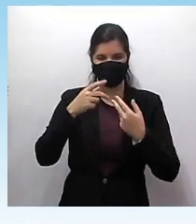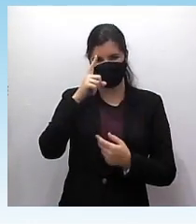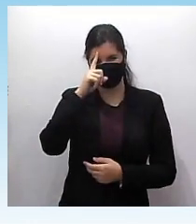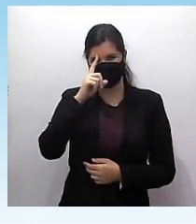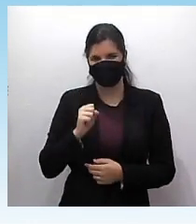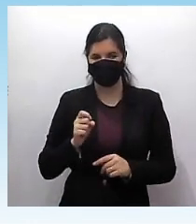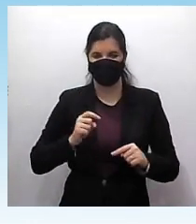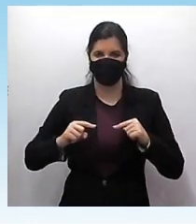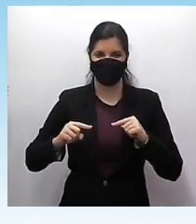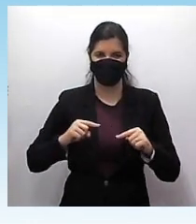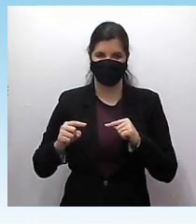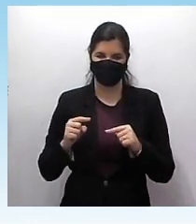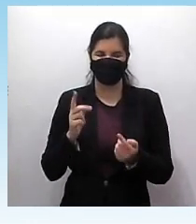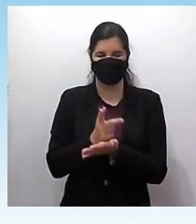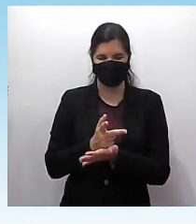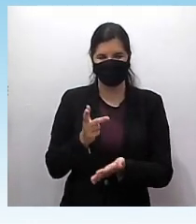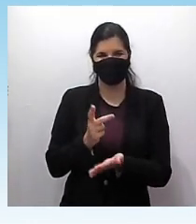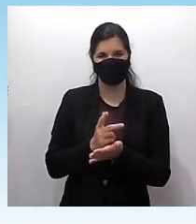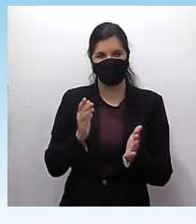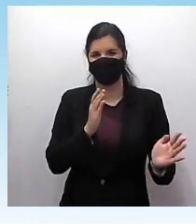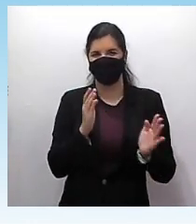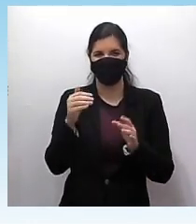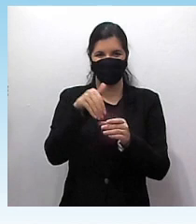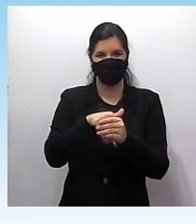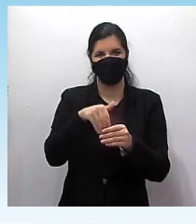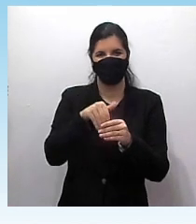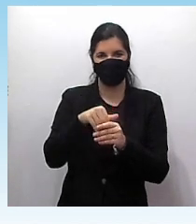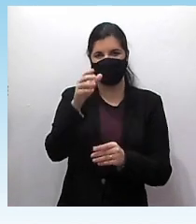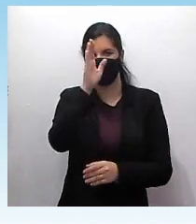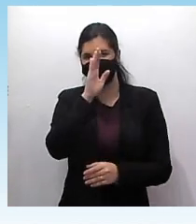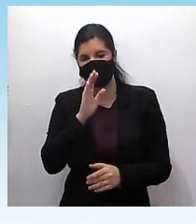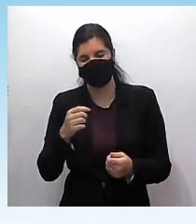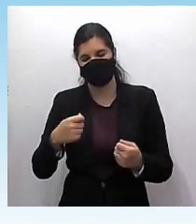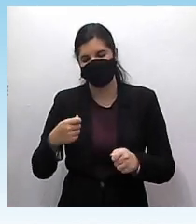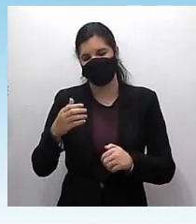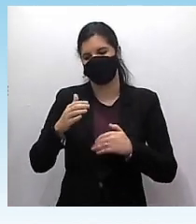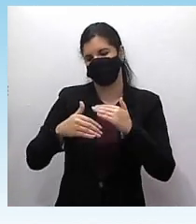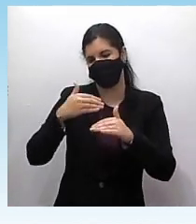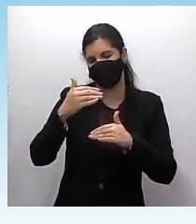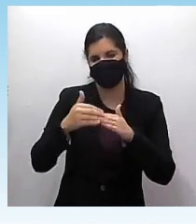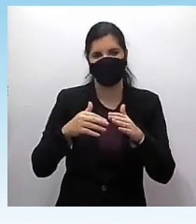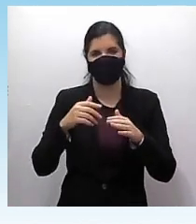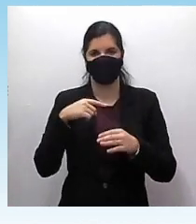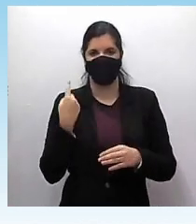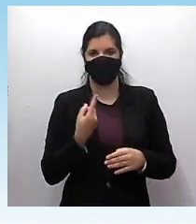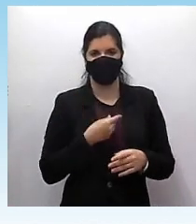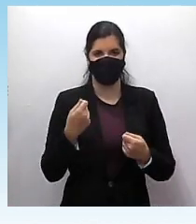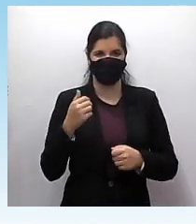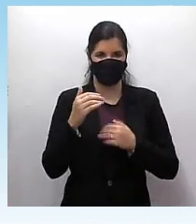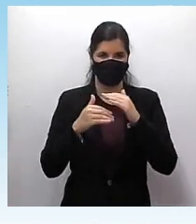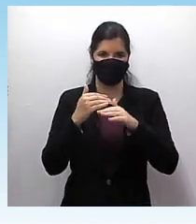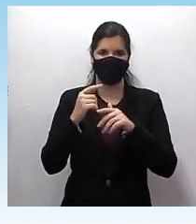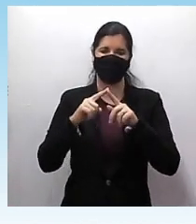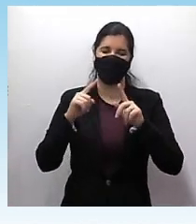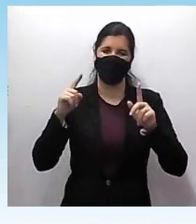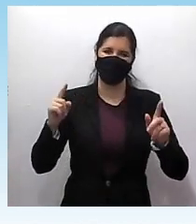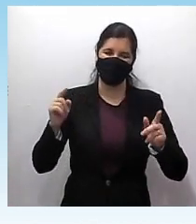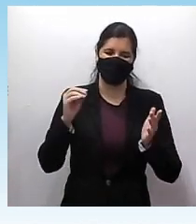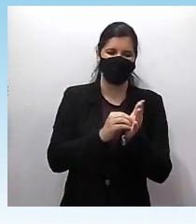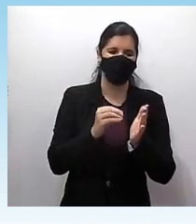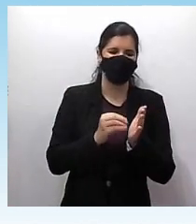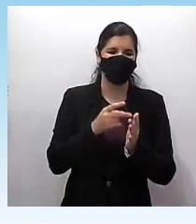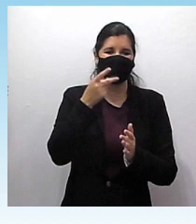em gerais, em tempo de eleição, tá falando que assim, o Brasil precisa crescer, a gente precisa crescer. Mas poucos falam